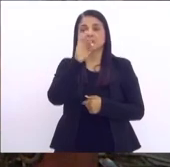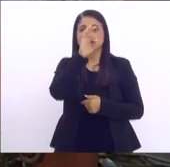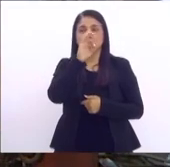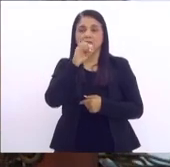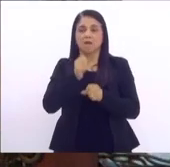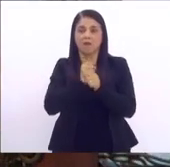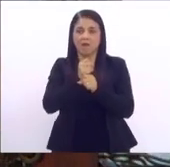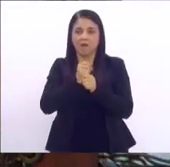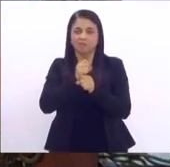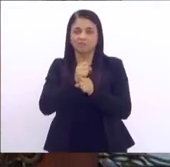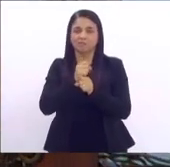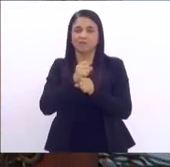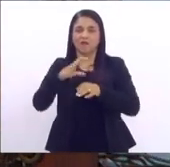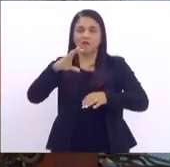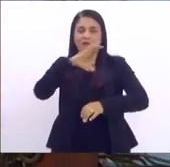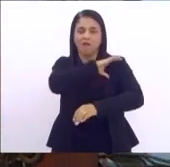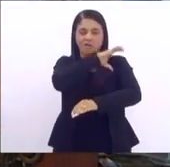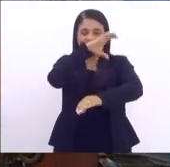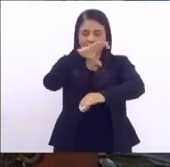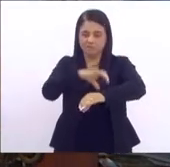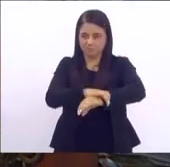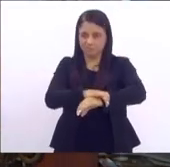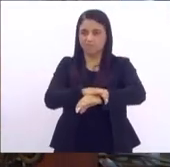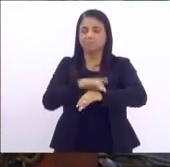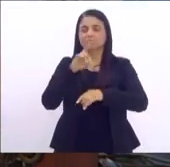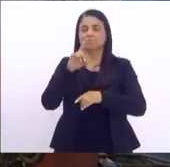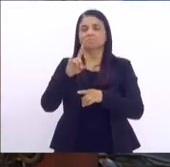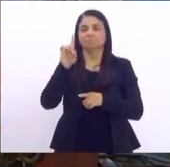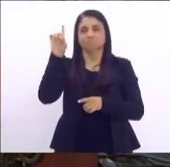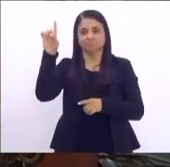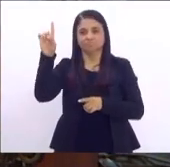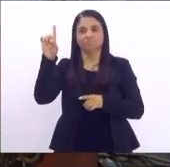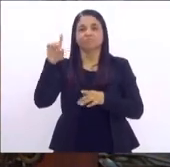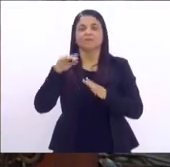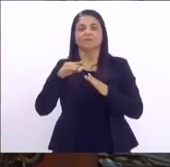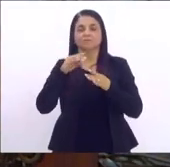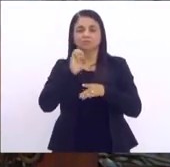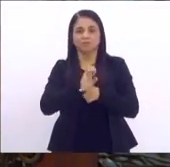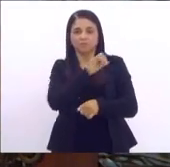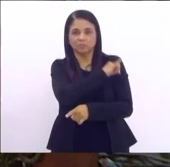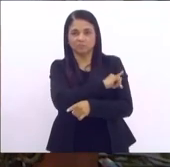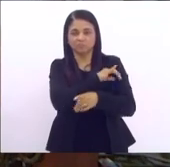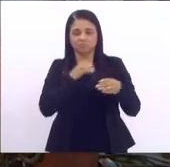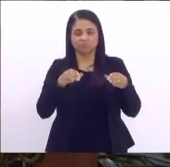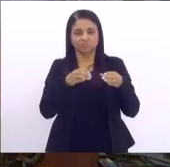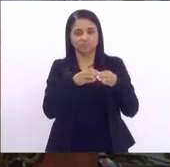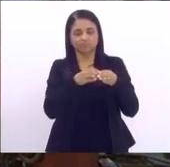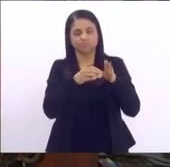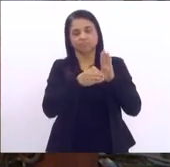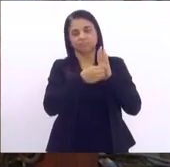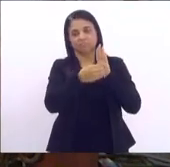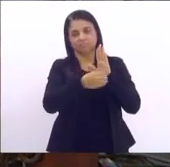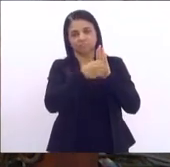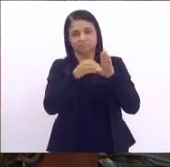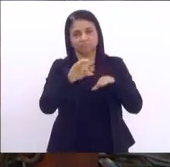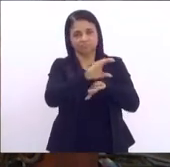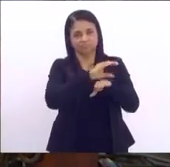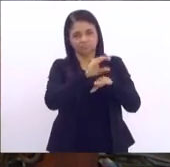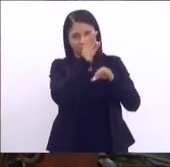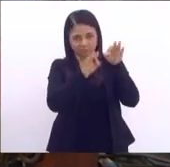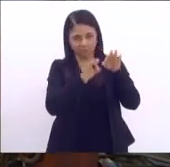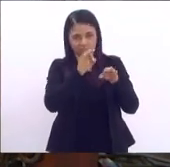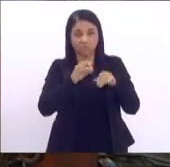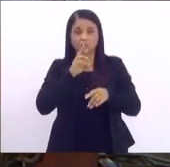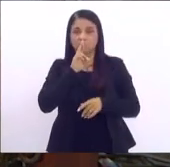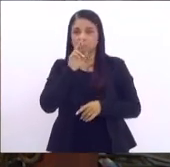Janeiro. Pendendo de pareceres da Comissão de Constituição e Justiça, deputado Rodrigo Amorim, para